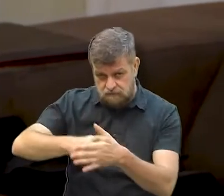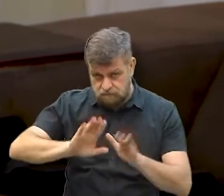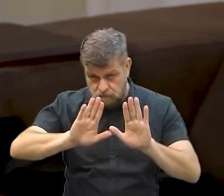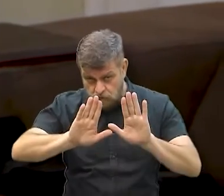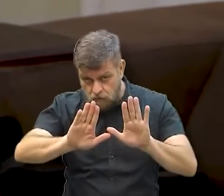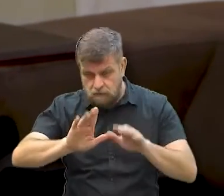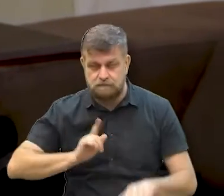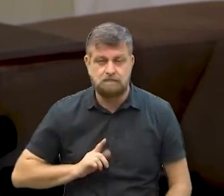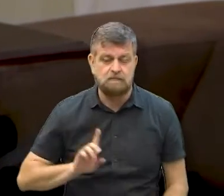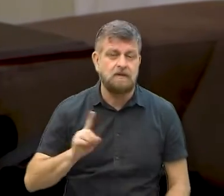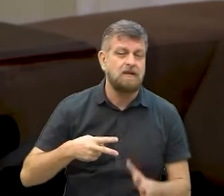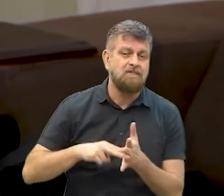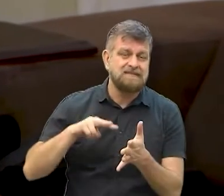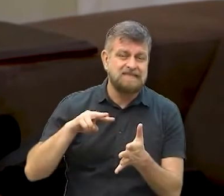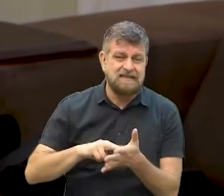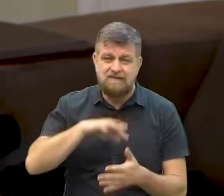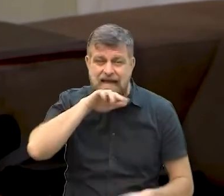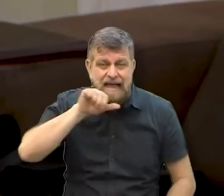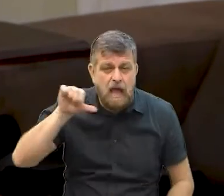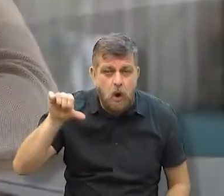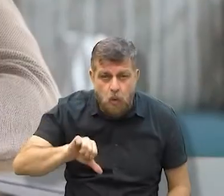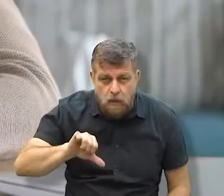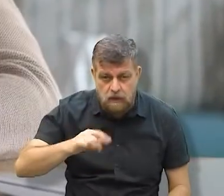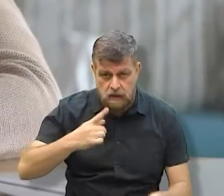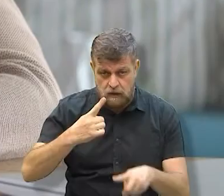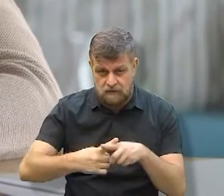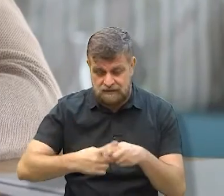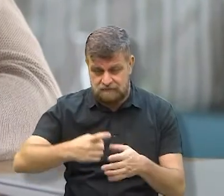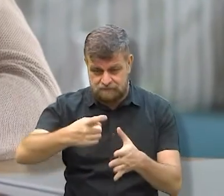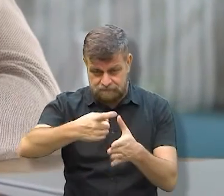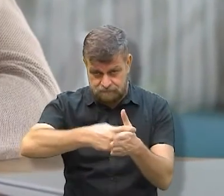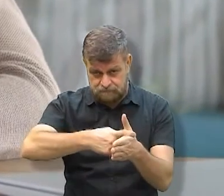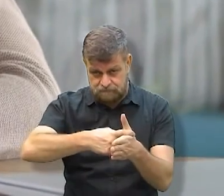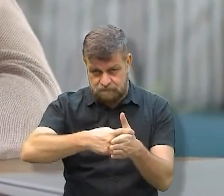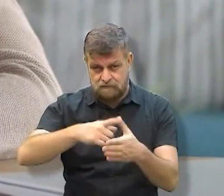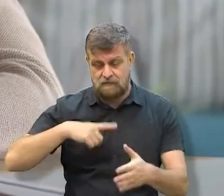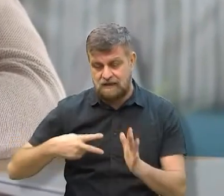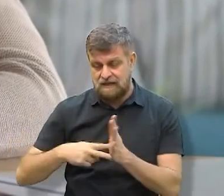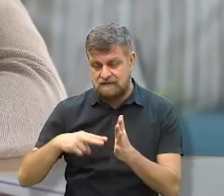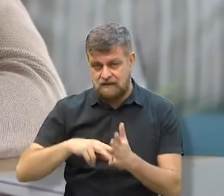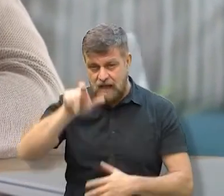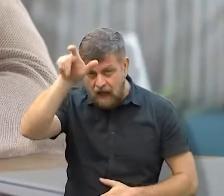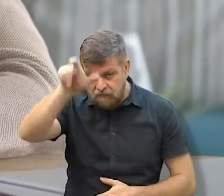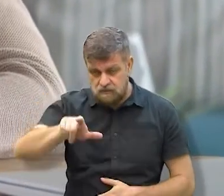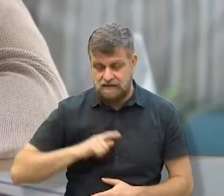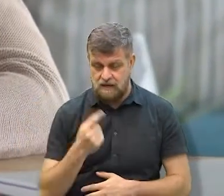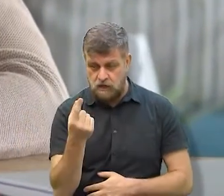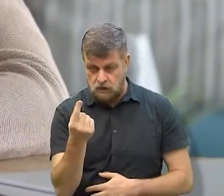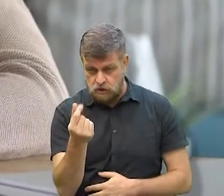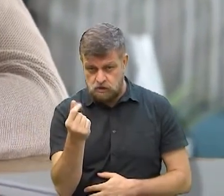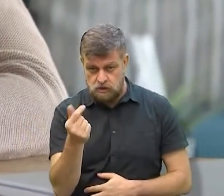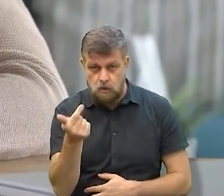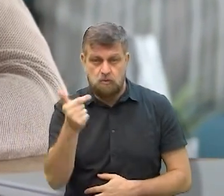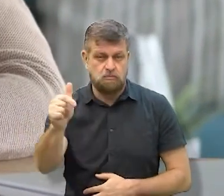endividamento. Endividamento nem sempre ele é muito ruim. Porque endividar-se significa que você está tomando